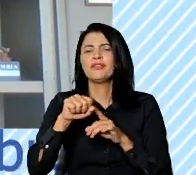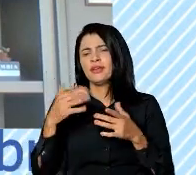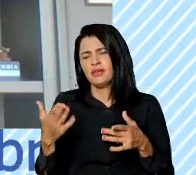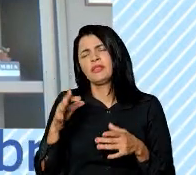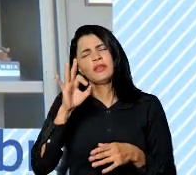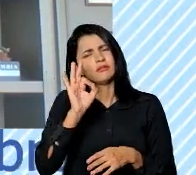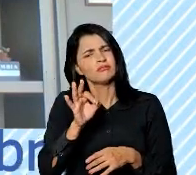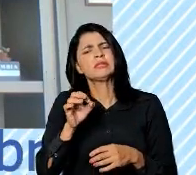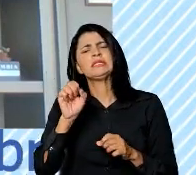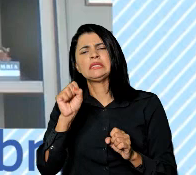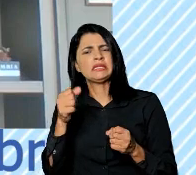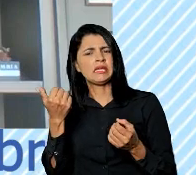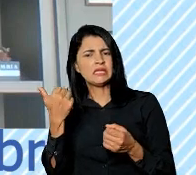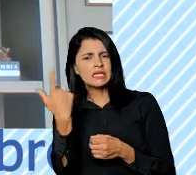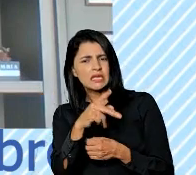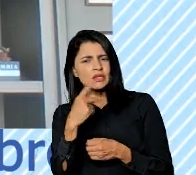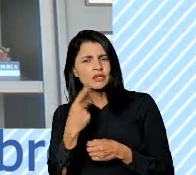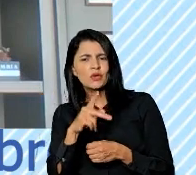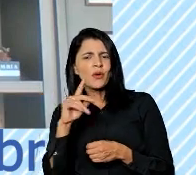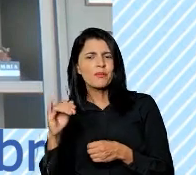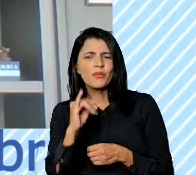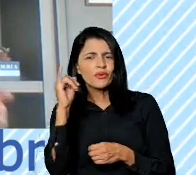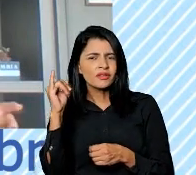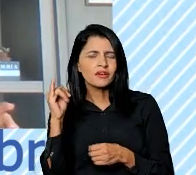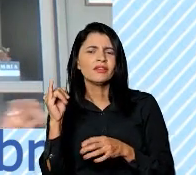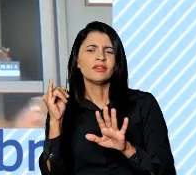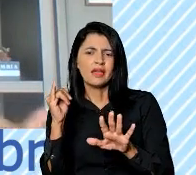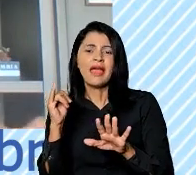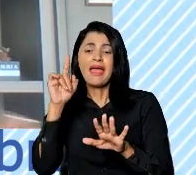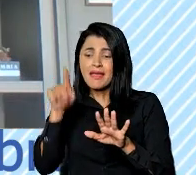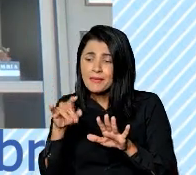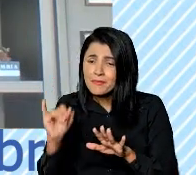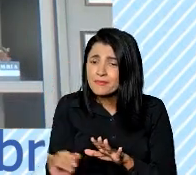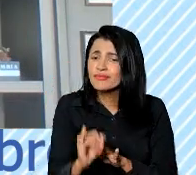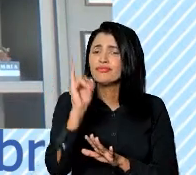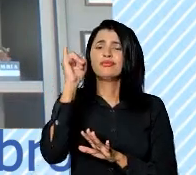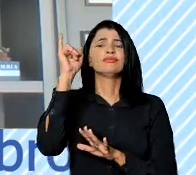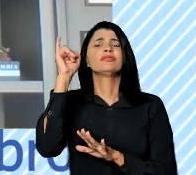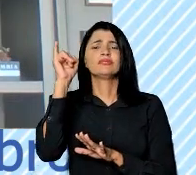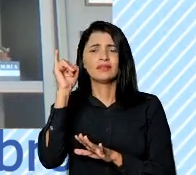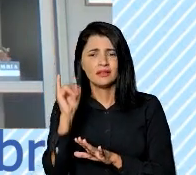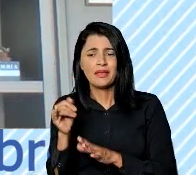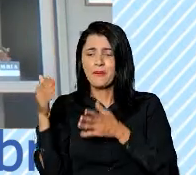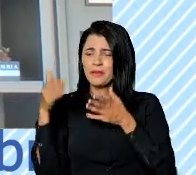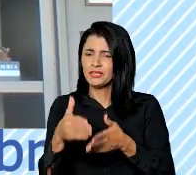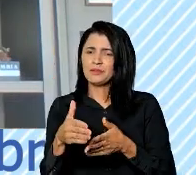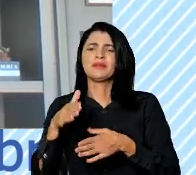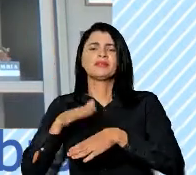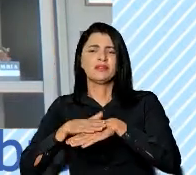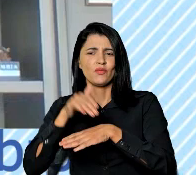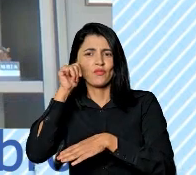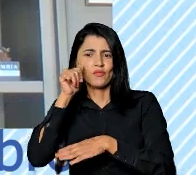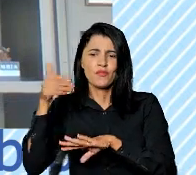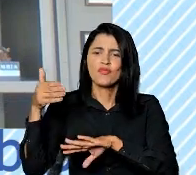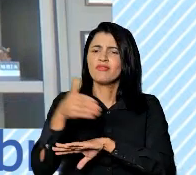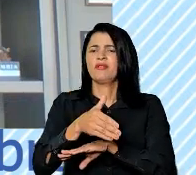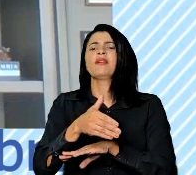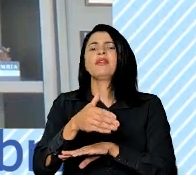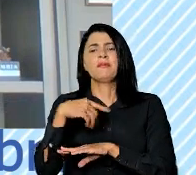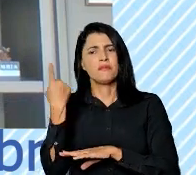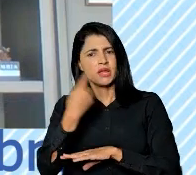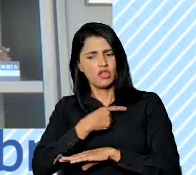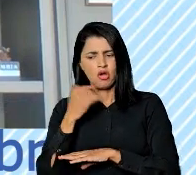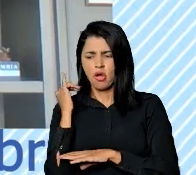dúvida alguma, não é somente importante, como fundamental e fundante a participação das mulheres para que nossas narrativas